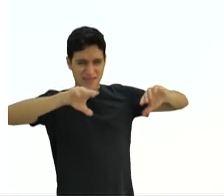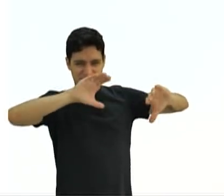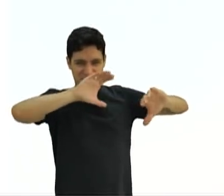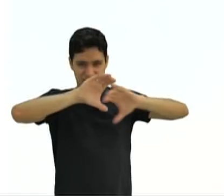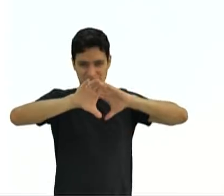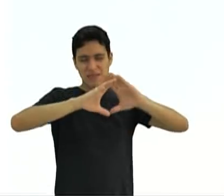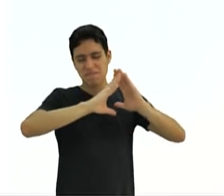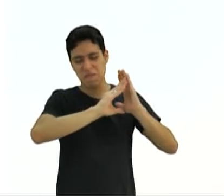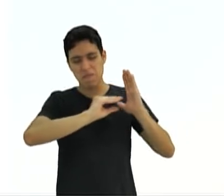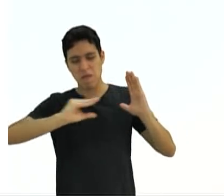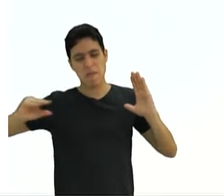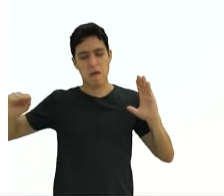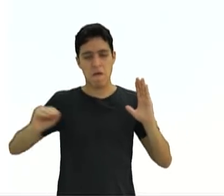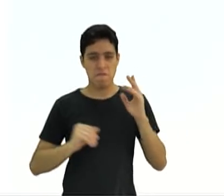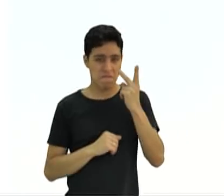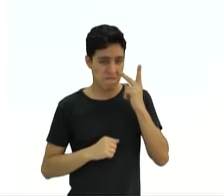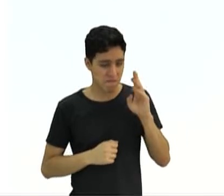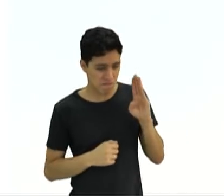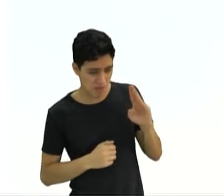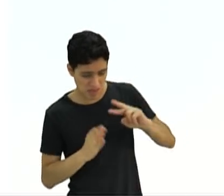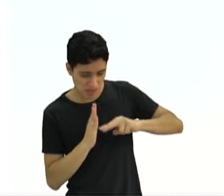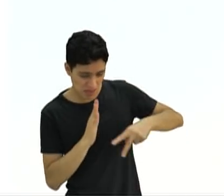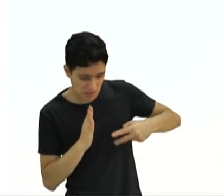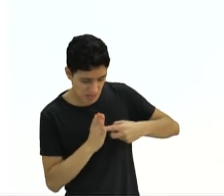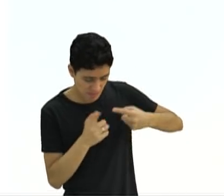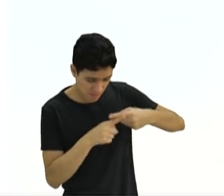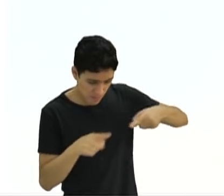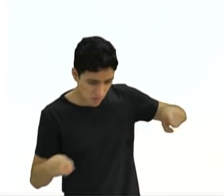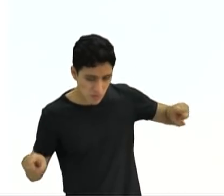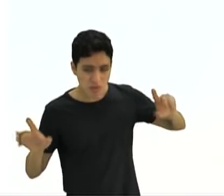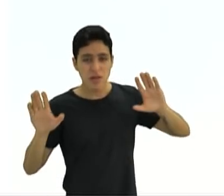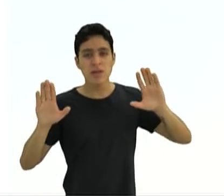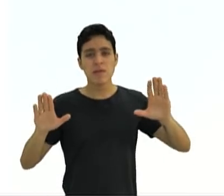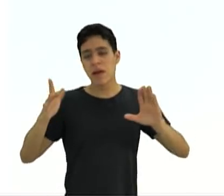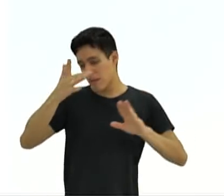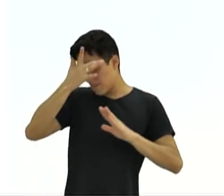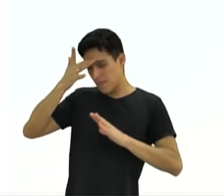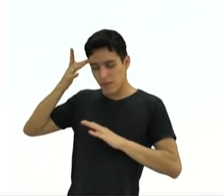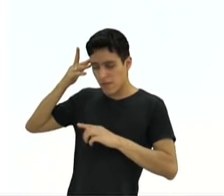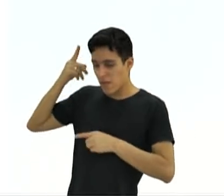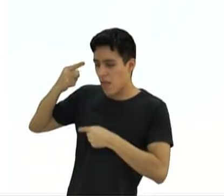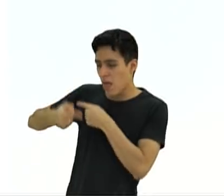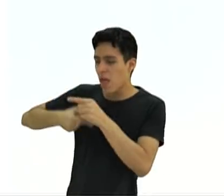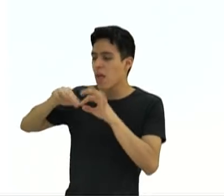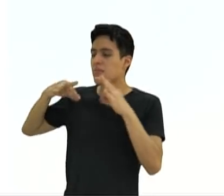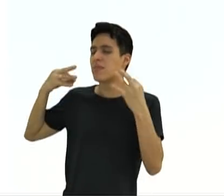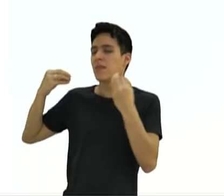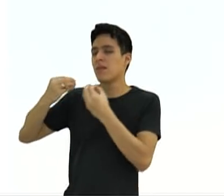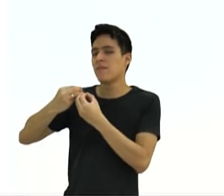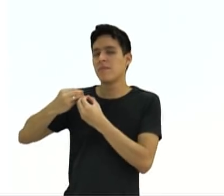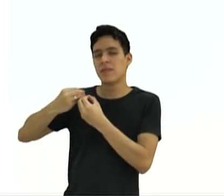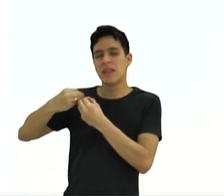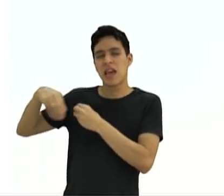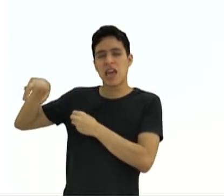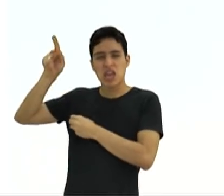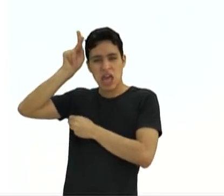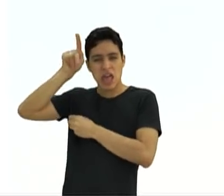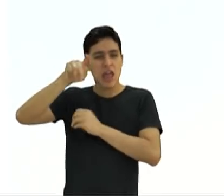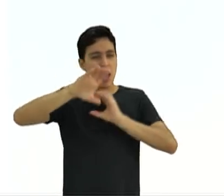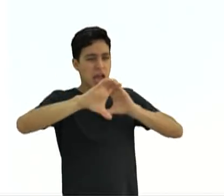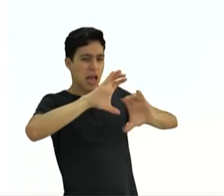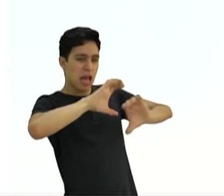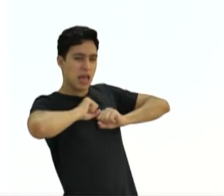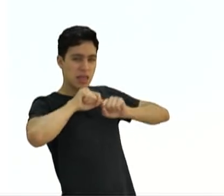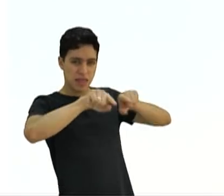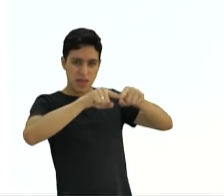Letra B. É a música interpretada pelos descendentes de povos indígenas. Ou seria a letra